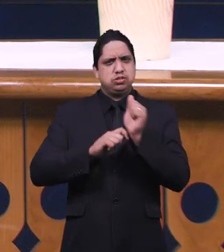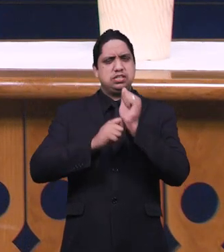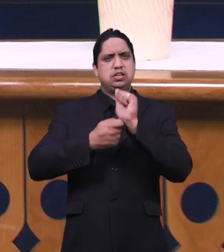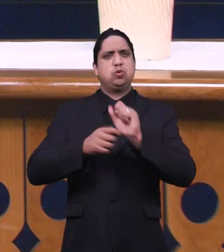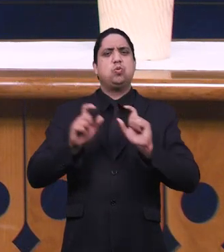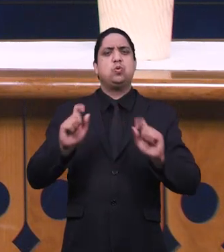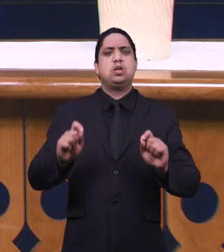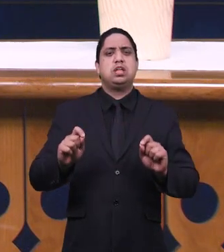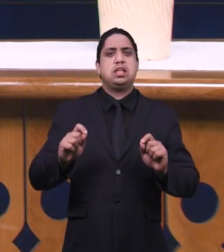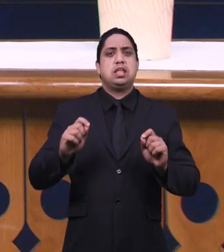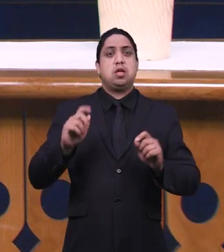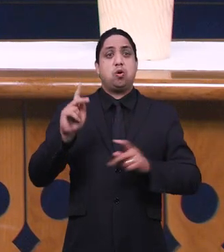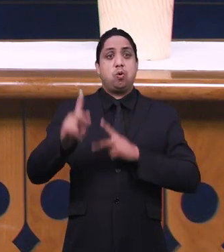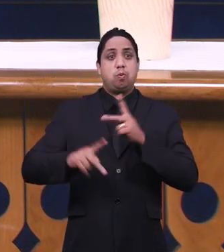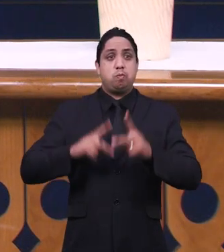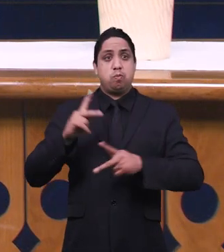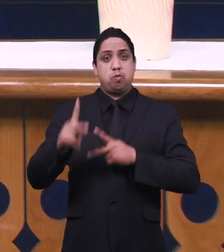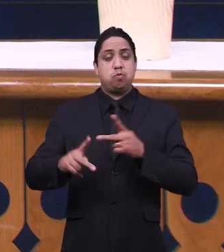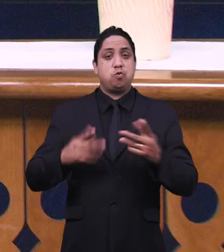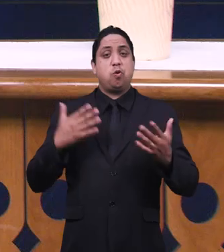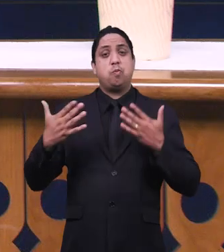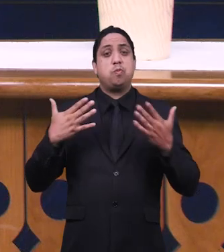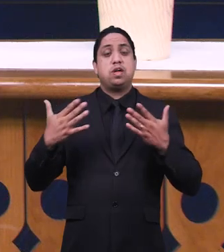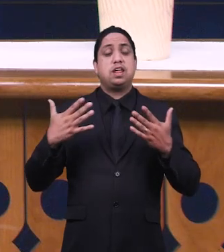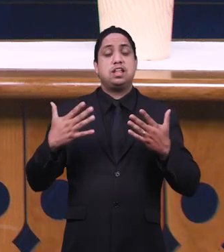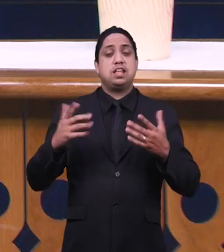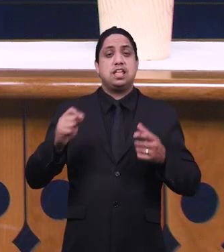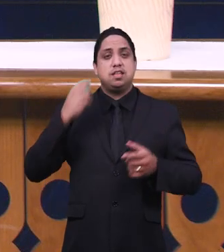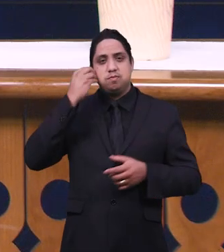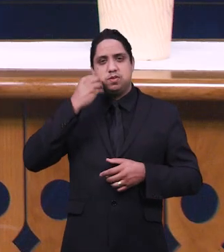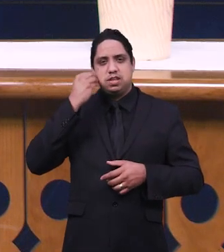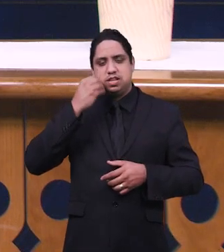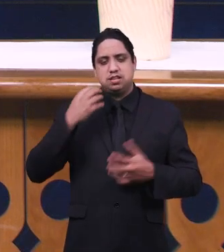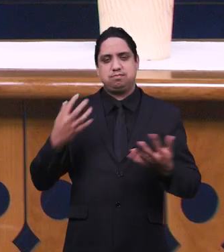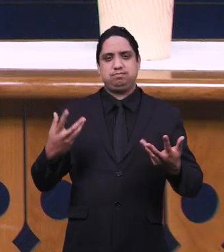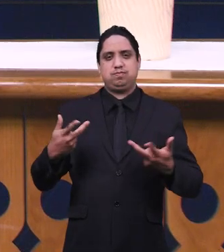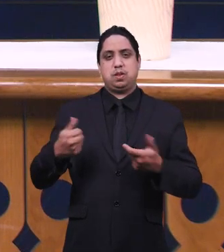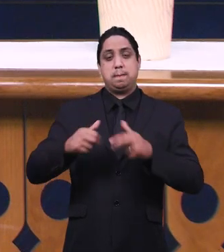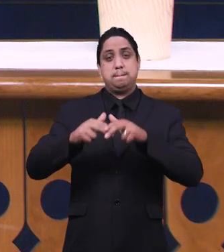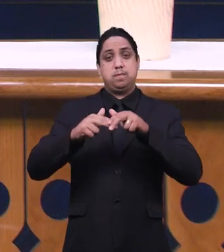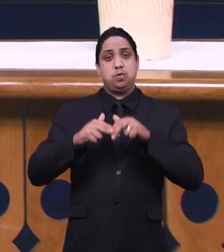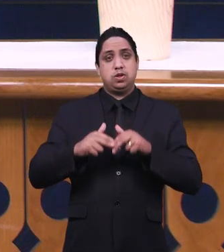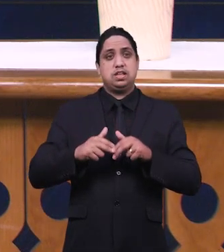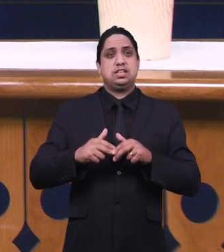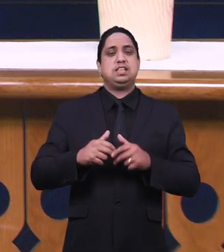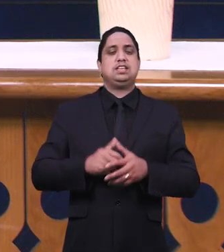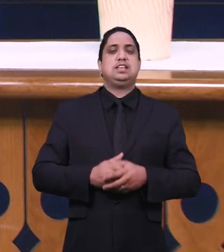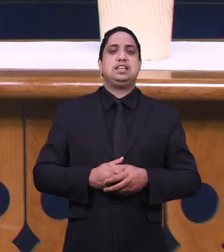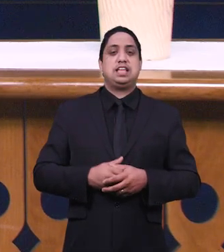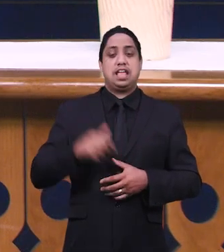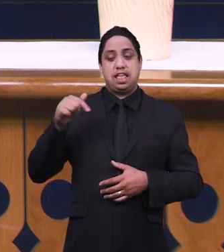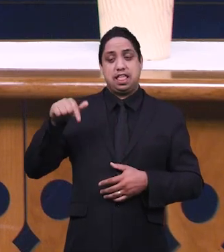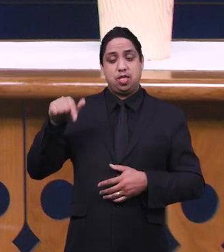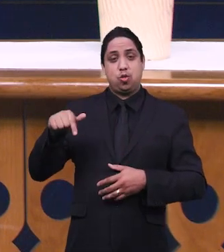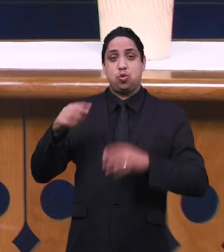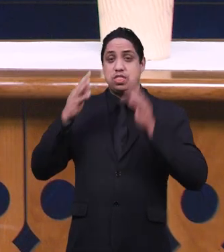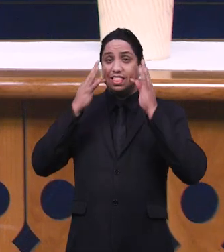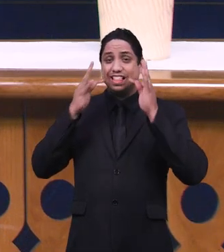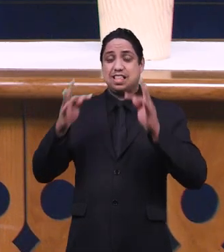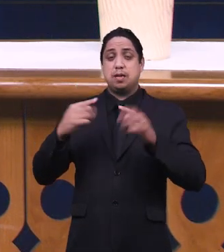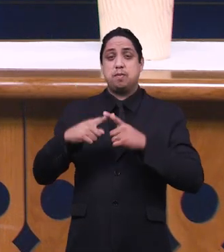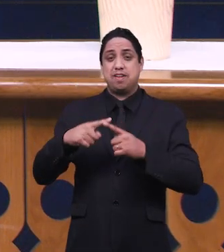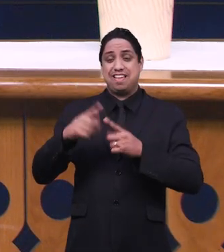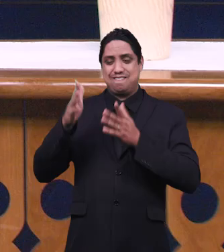aqui. Ou seja, essa igreja foi uma grande experiência e por isso ela está colocada aqui como